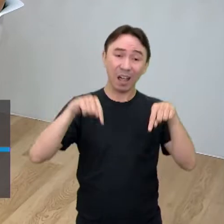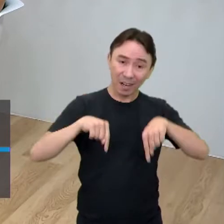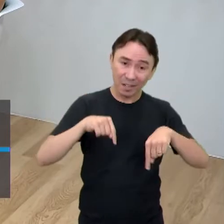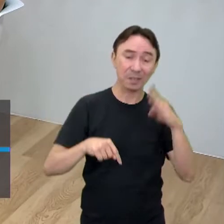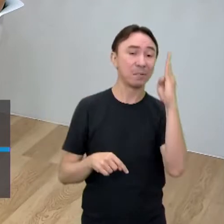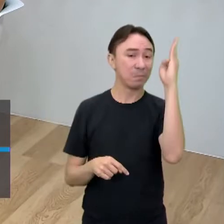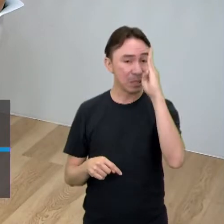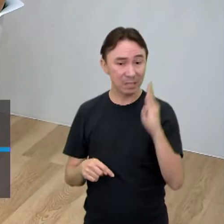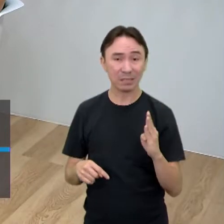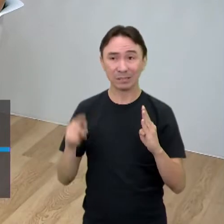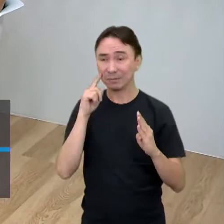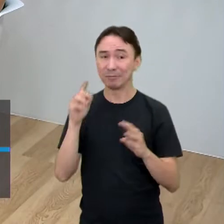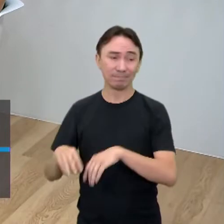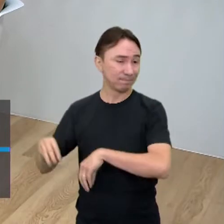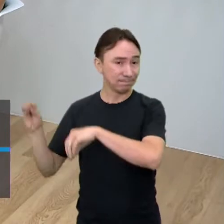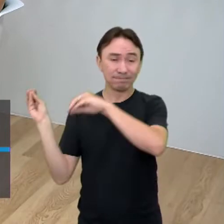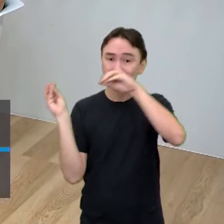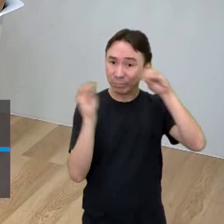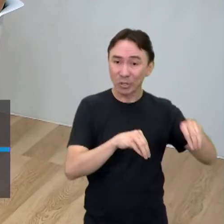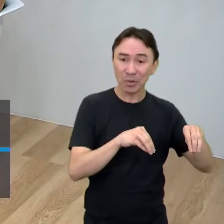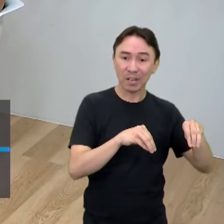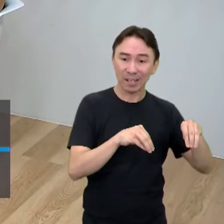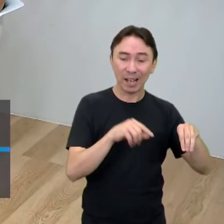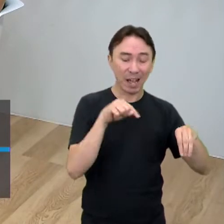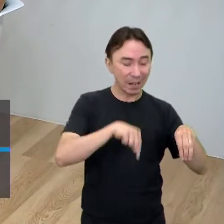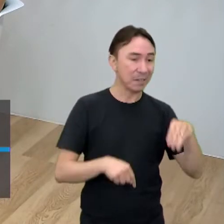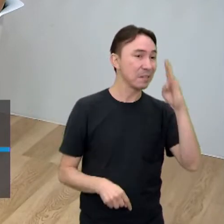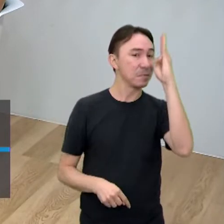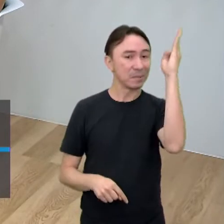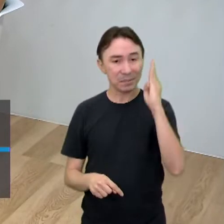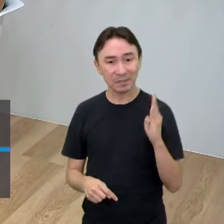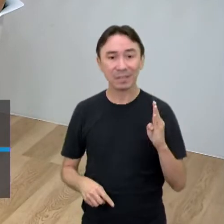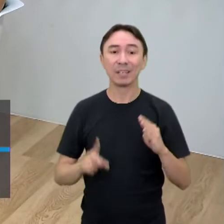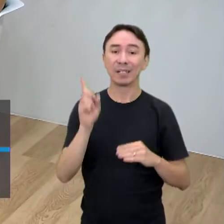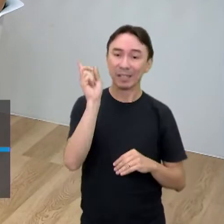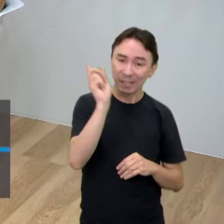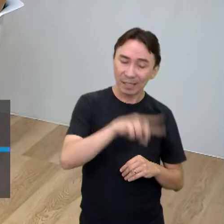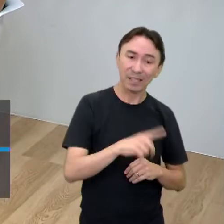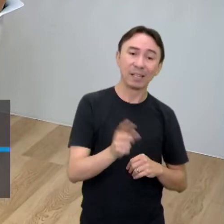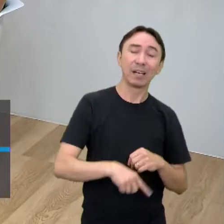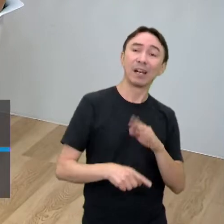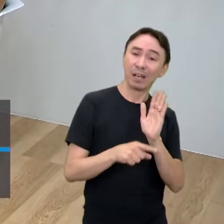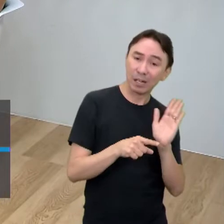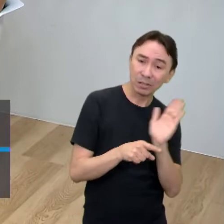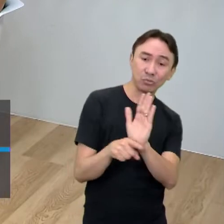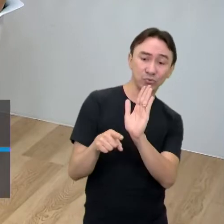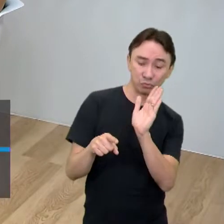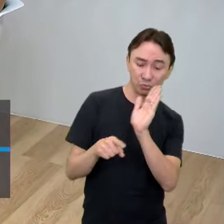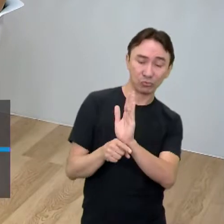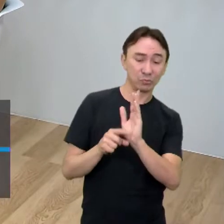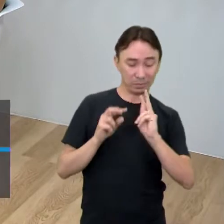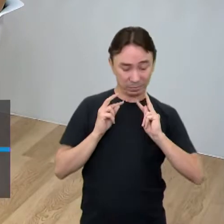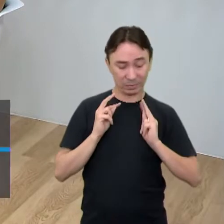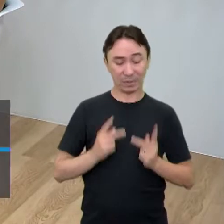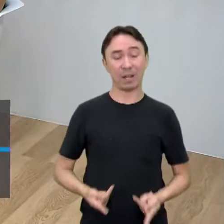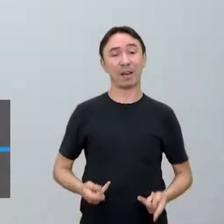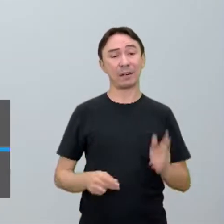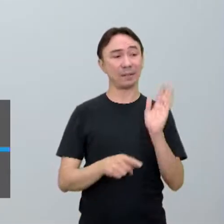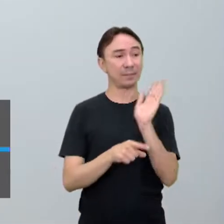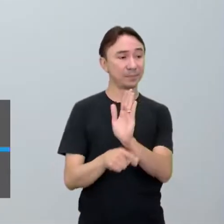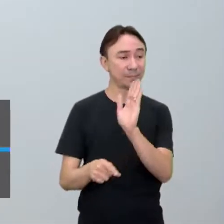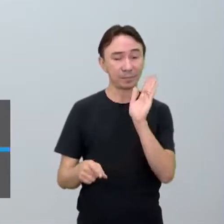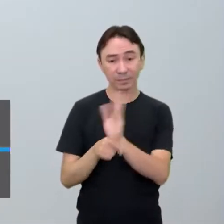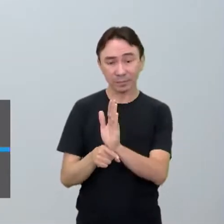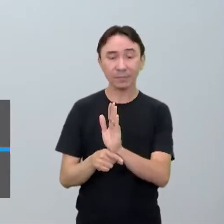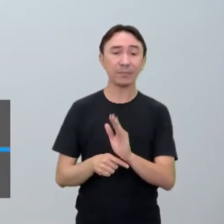não eram considerados refugiados, que é quando ele fala de ajuda humanitária. E esse humanitarismo está ligado principalmente